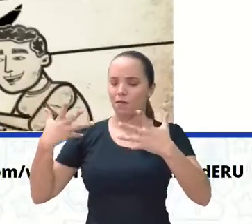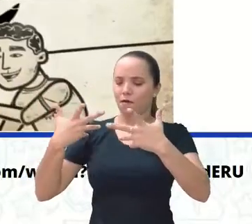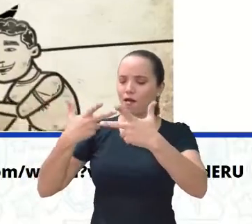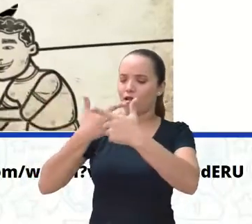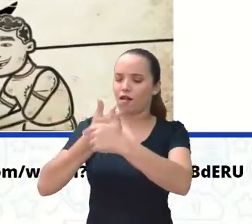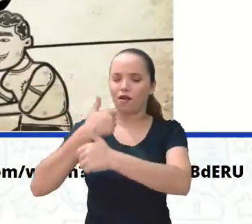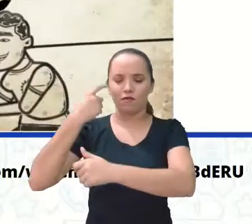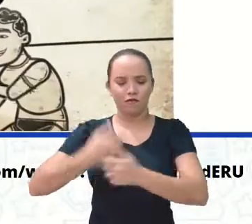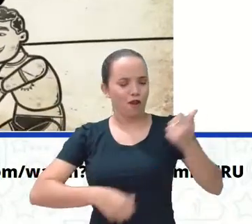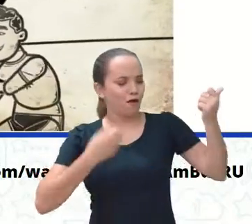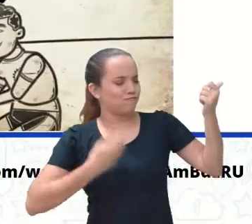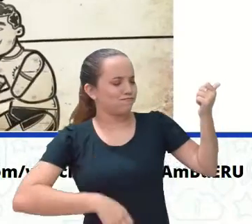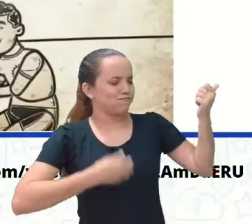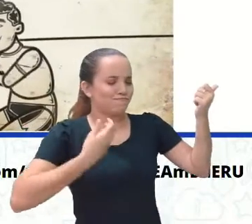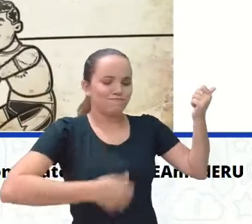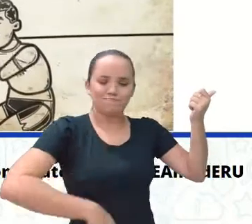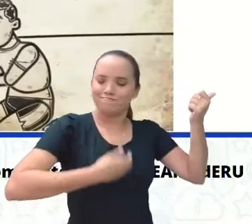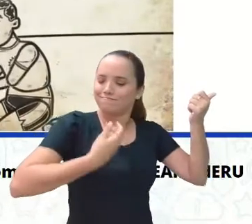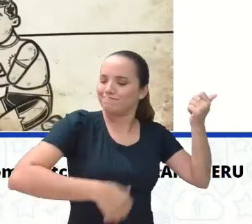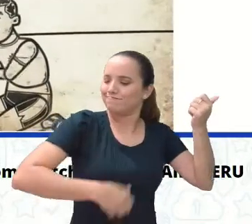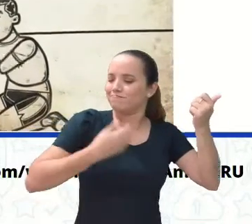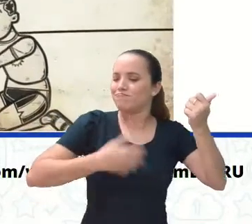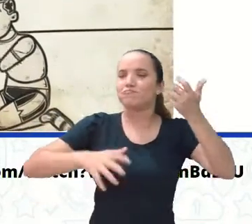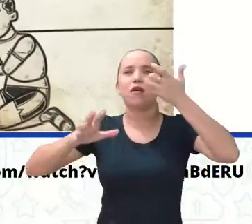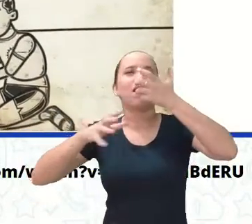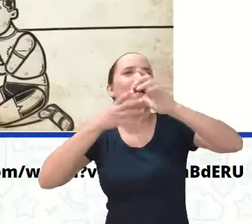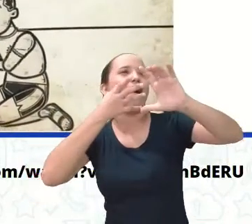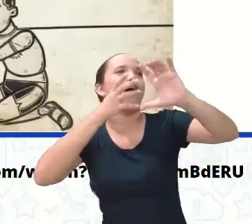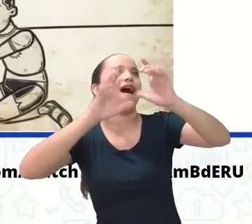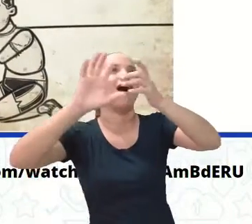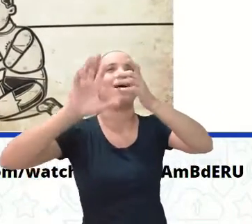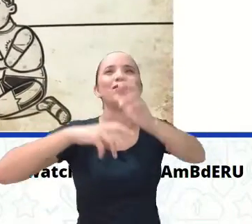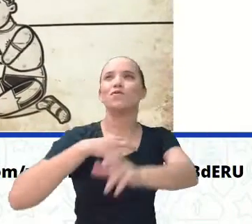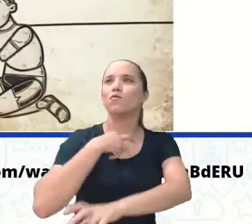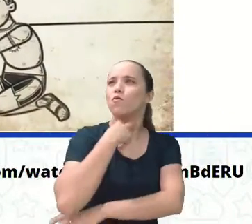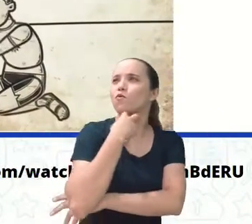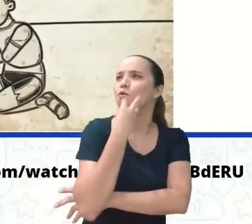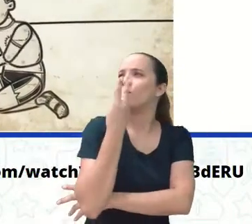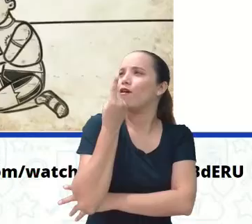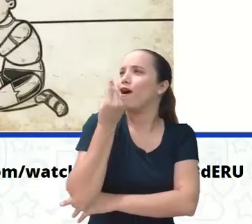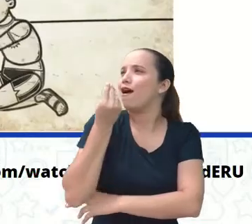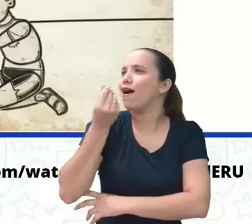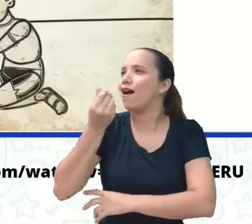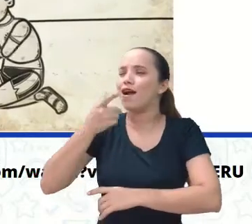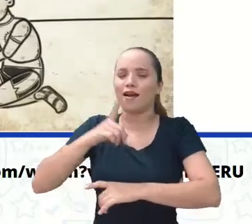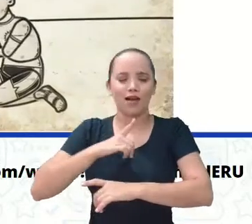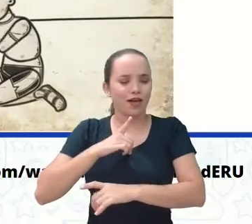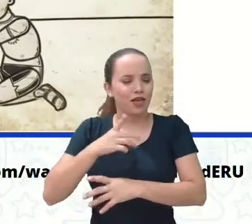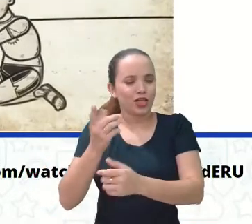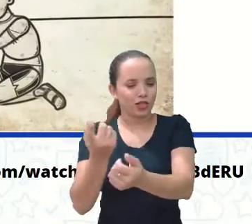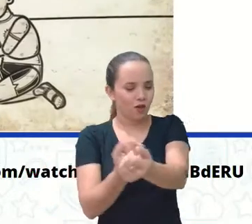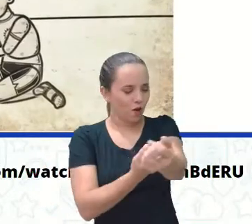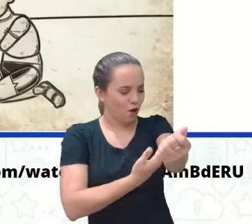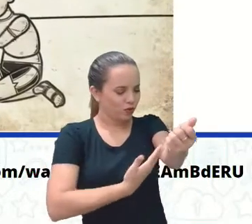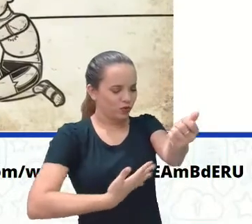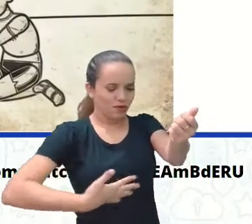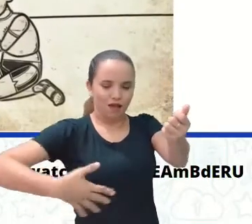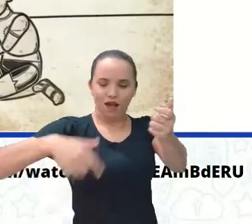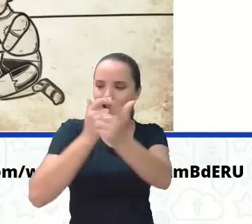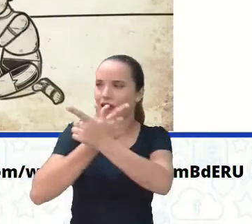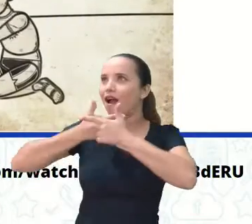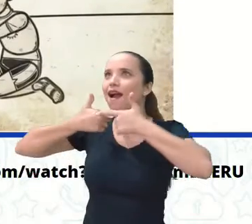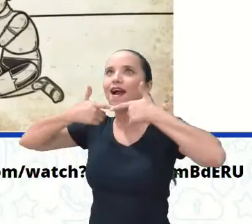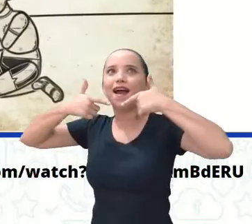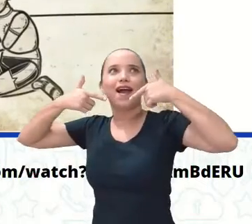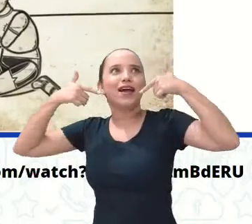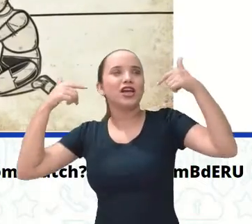da viola e do bordão, cantava com voz rouca o desatino, o sangue, o riso e